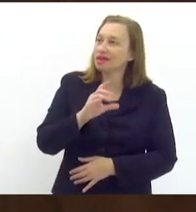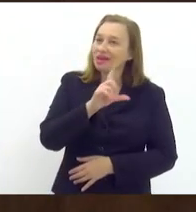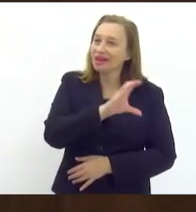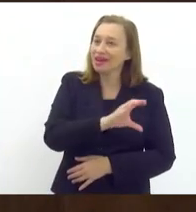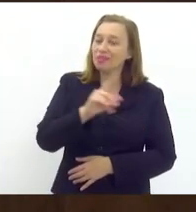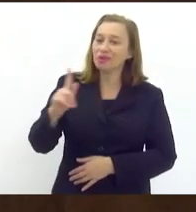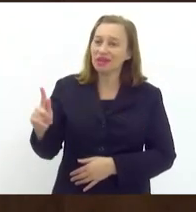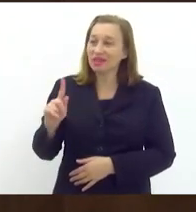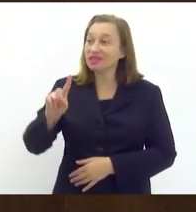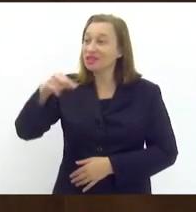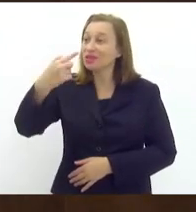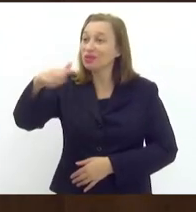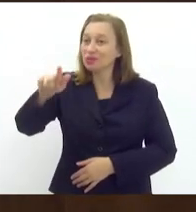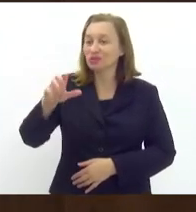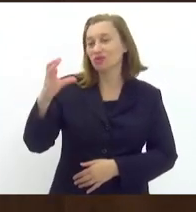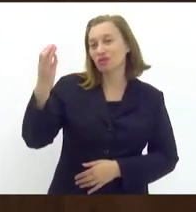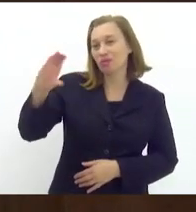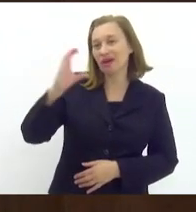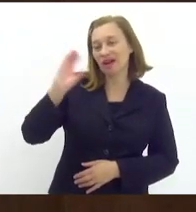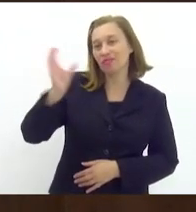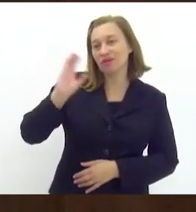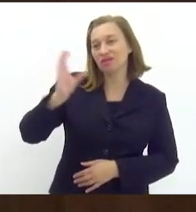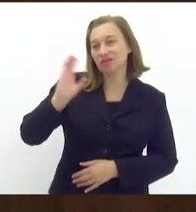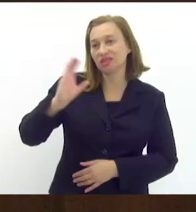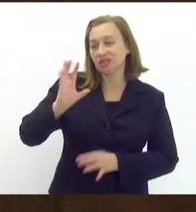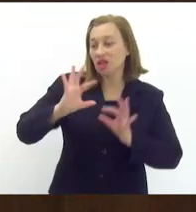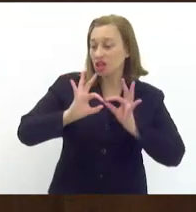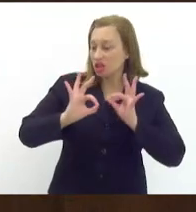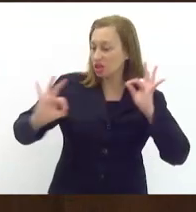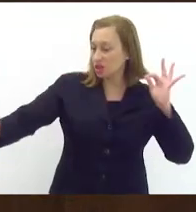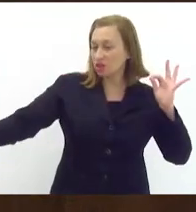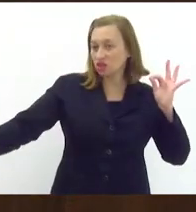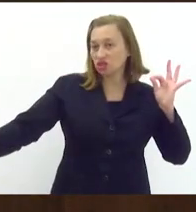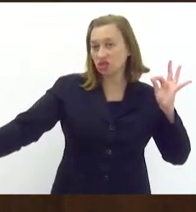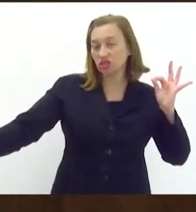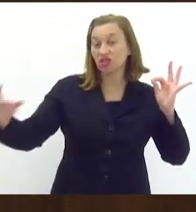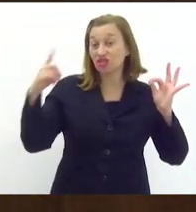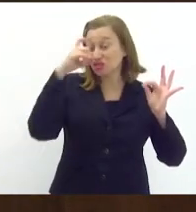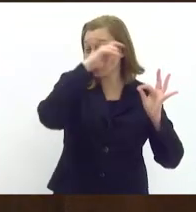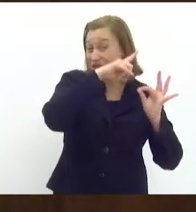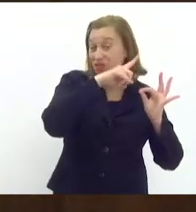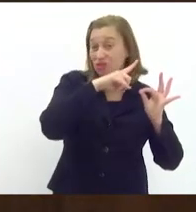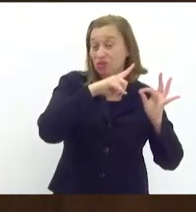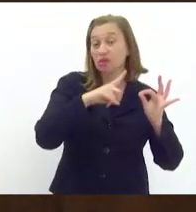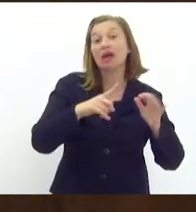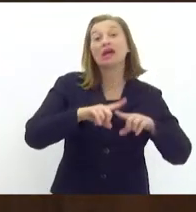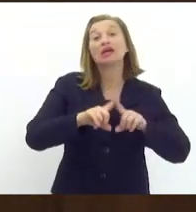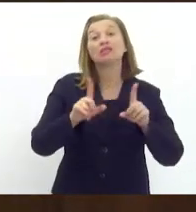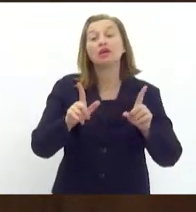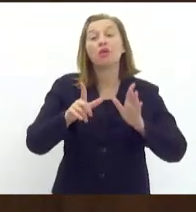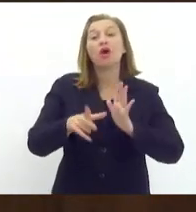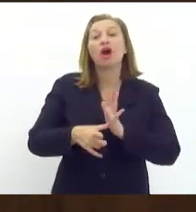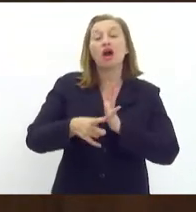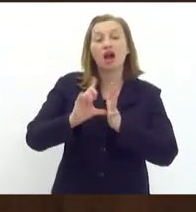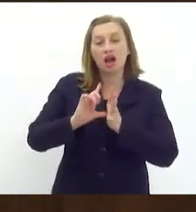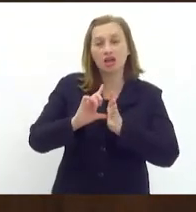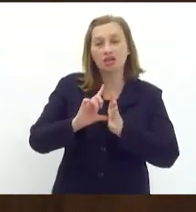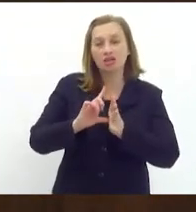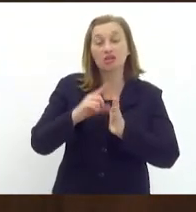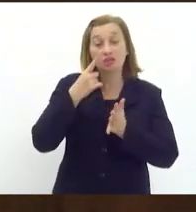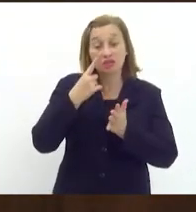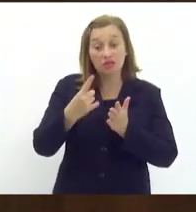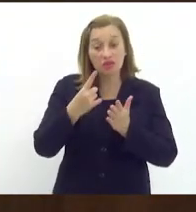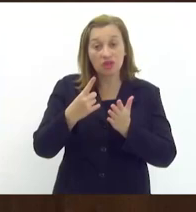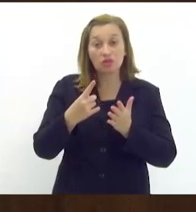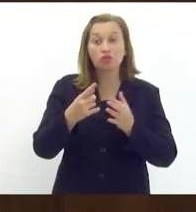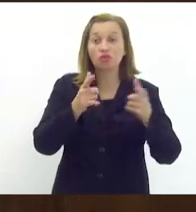bota o cara de Copacabana para fazer com a prova em Campo Grande vice-versa então era antes de você pegar os locais